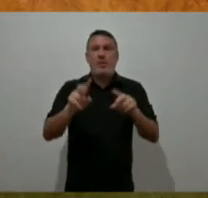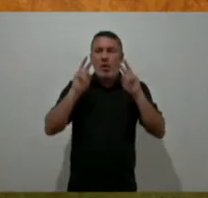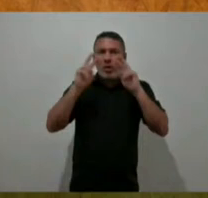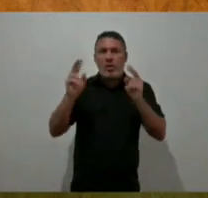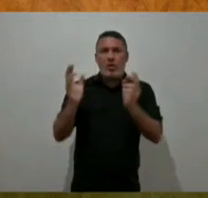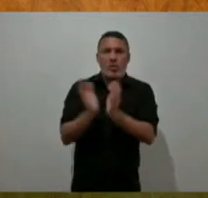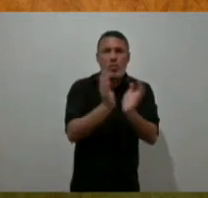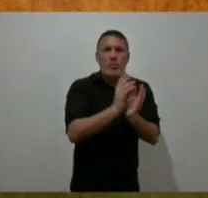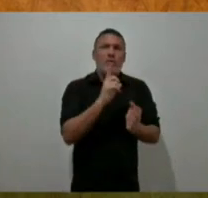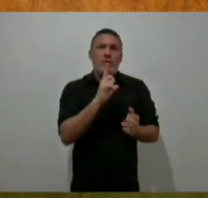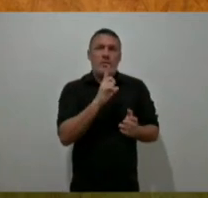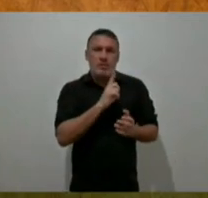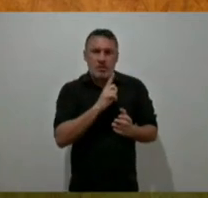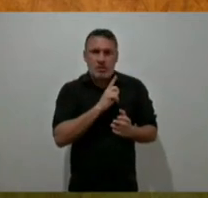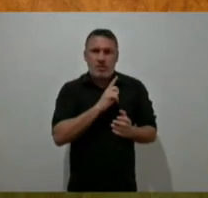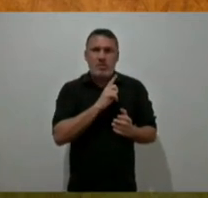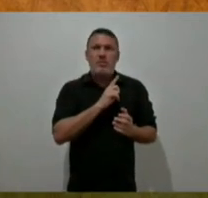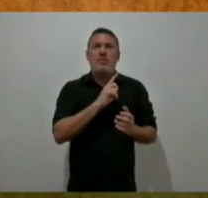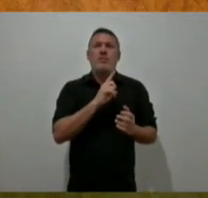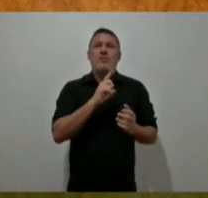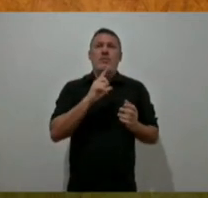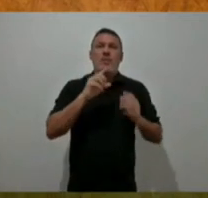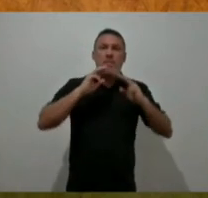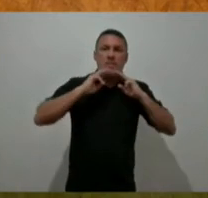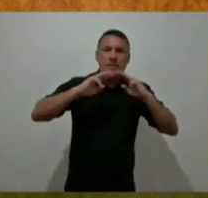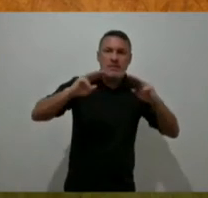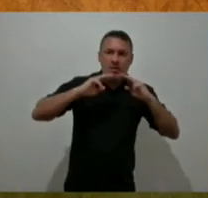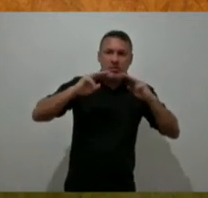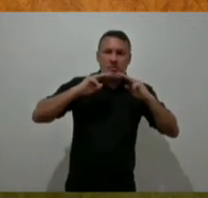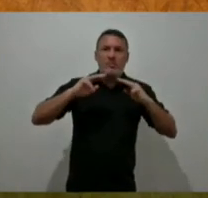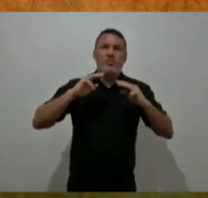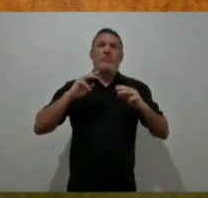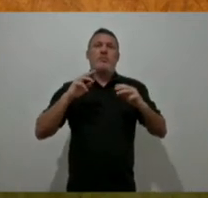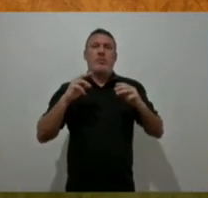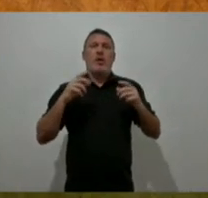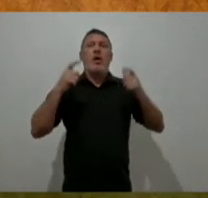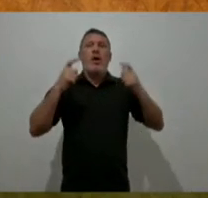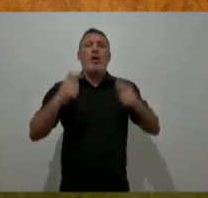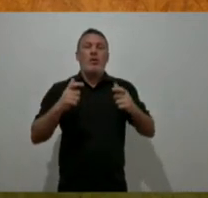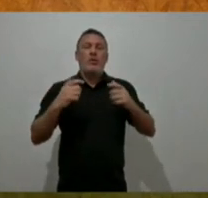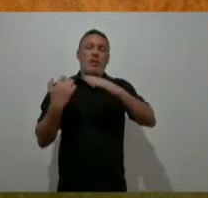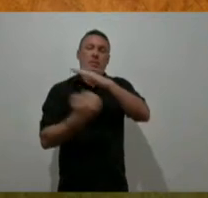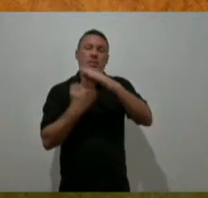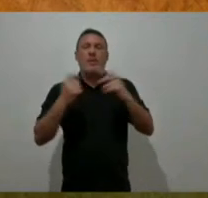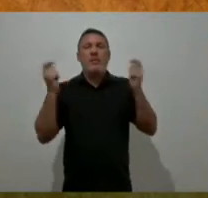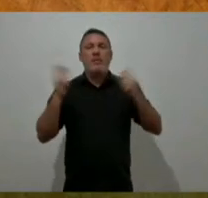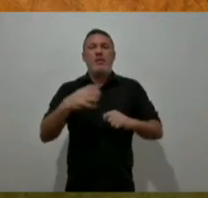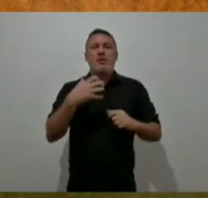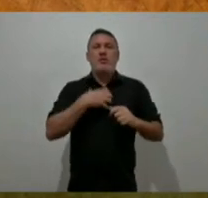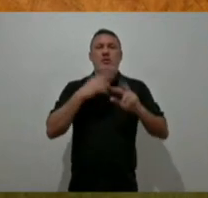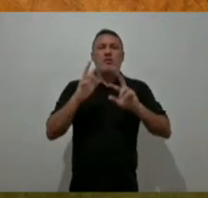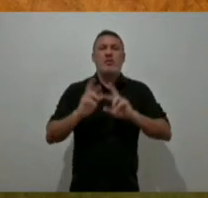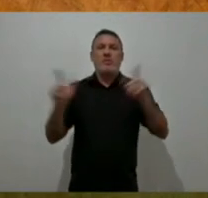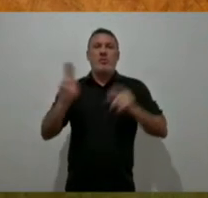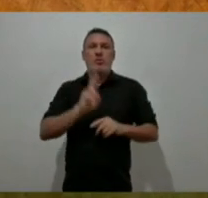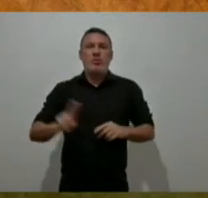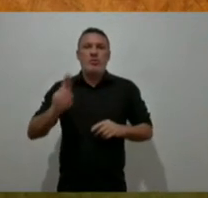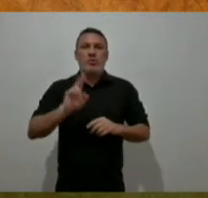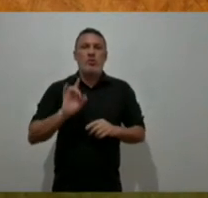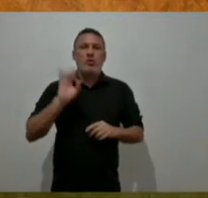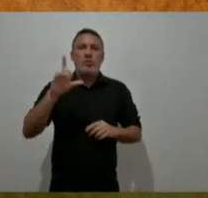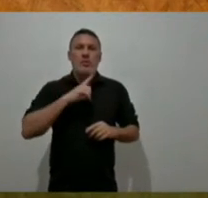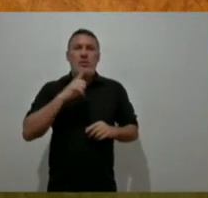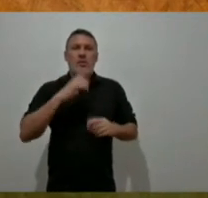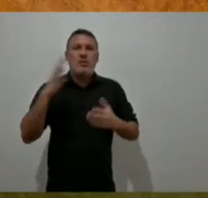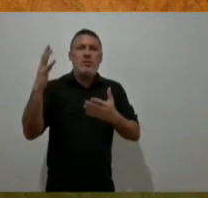mensagem onde a empresa pode fazer algo completamente diferente do usual. E só pegando um pouco da conexão entre os